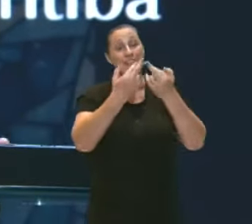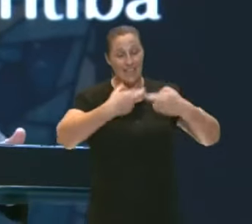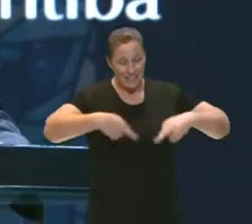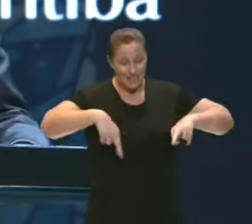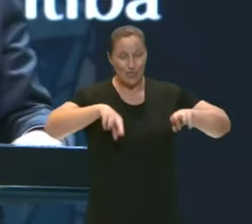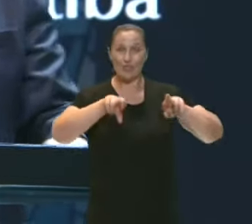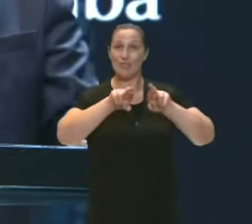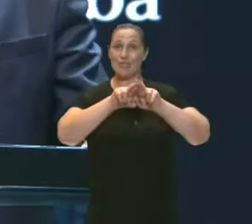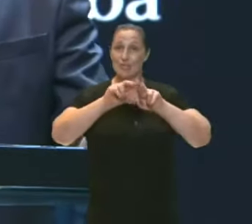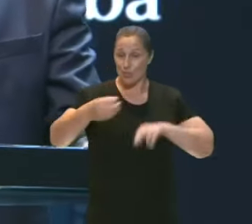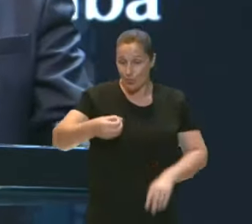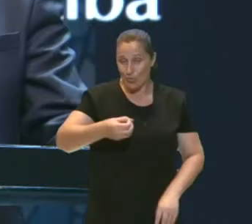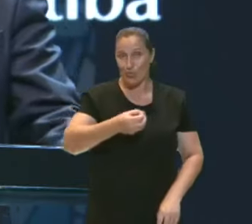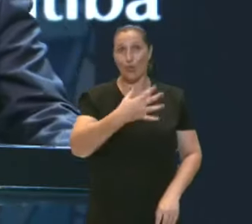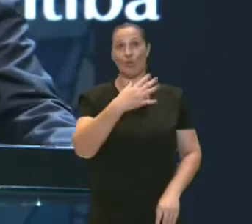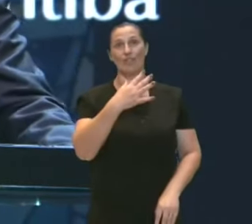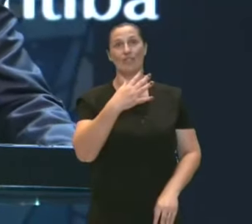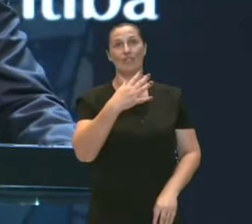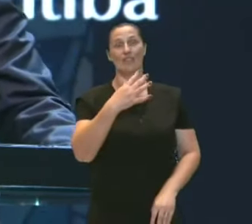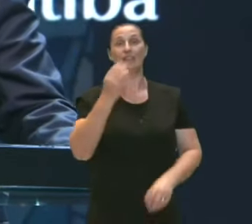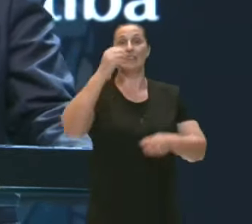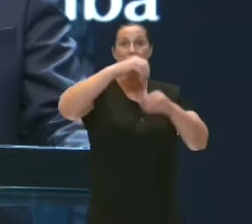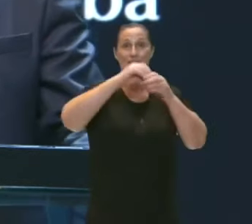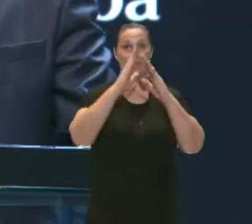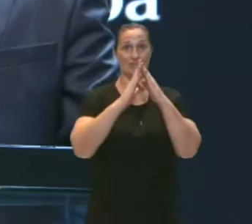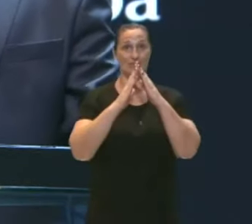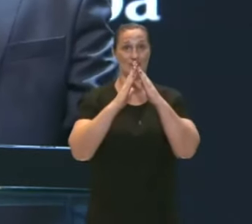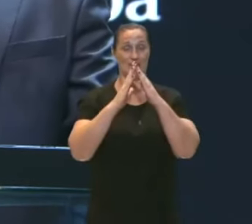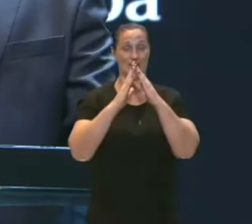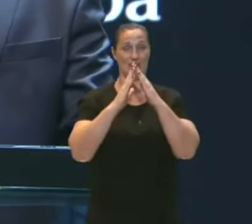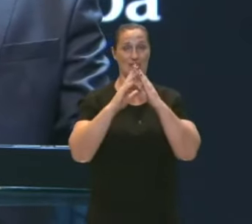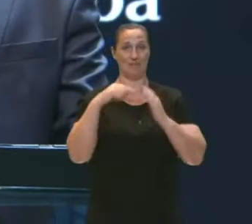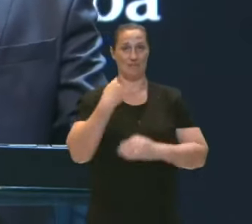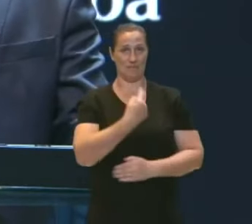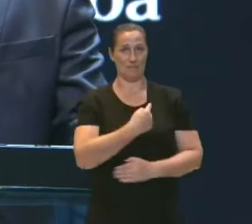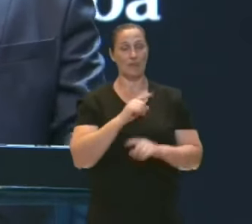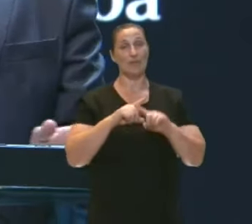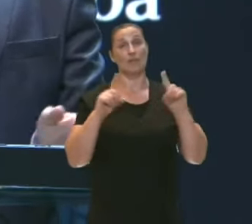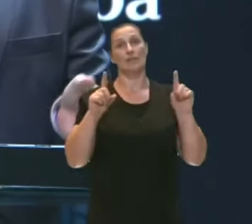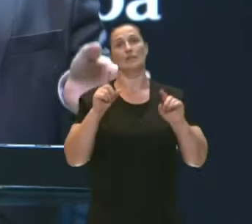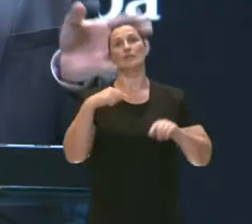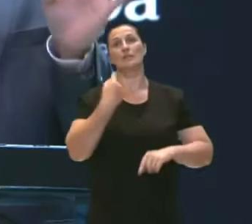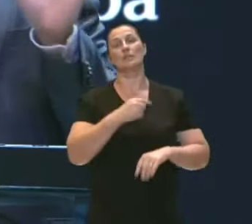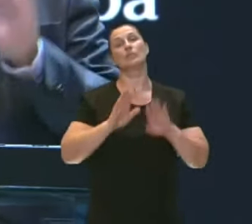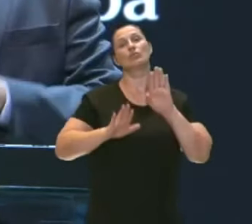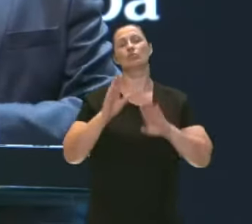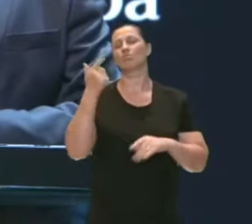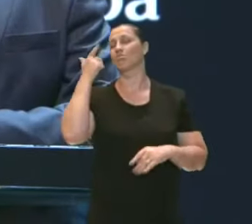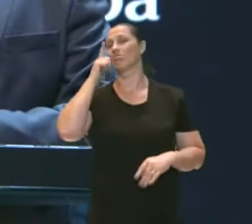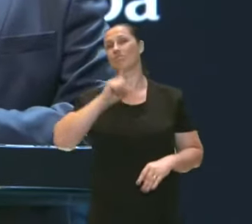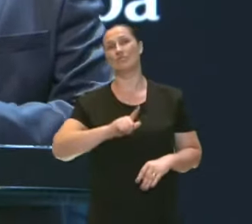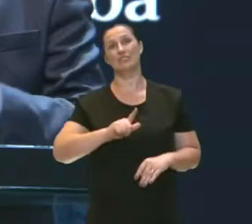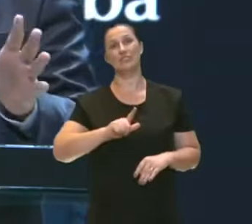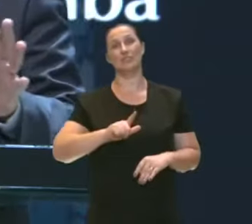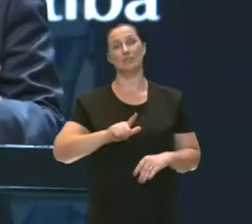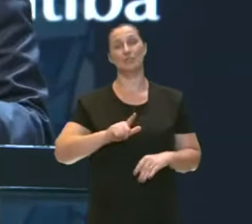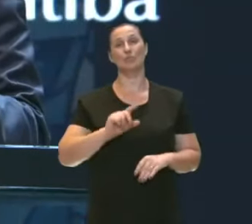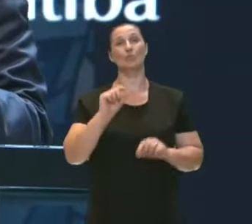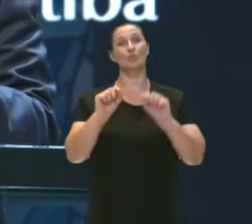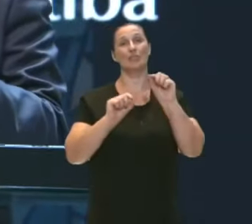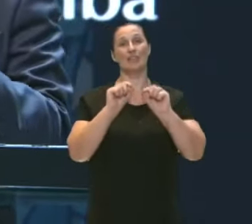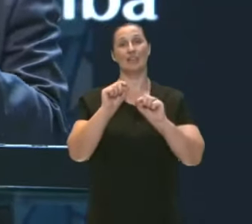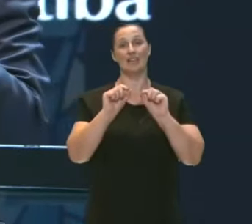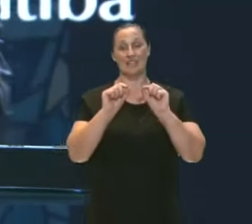novas e preciosas de Deus acontecendo no nosso lar. Mas nós muitas vezes não conseguimos nos livrar